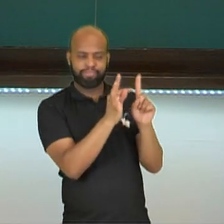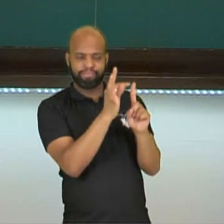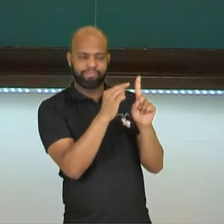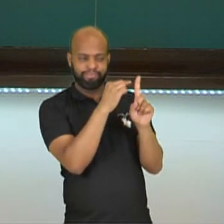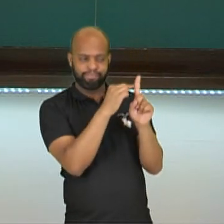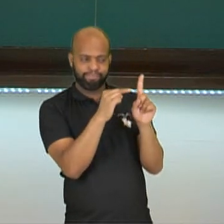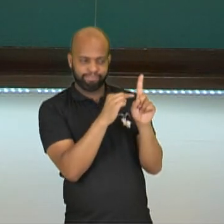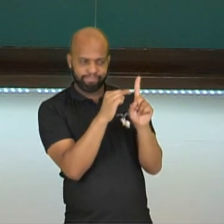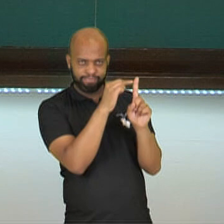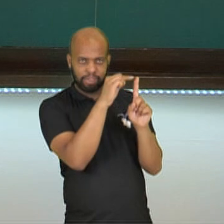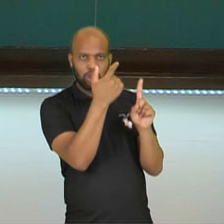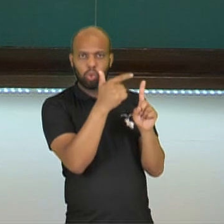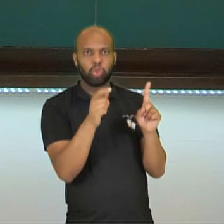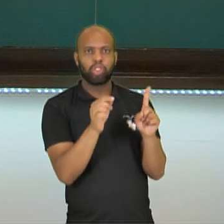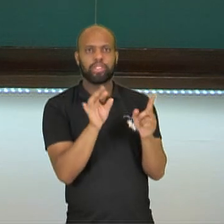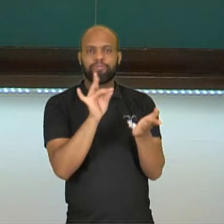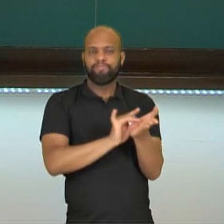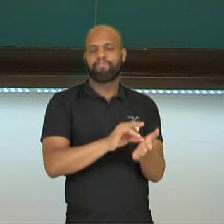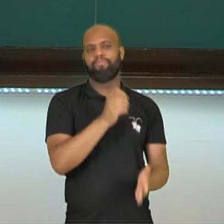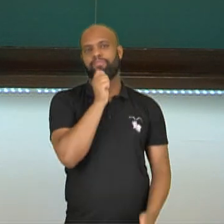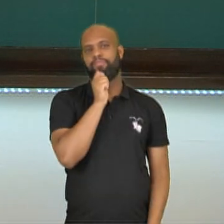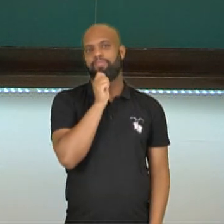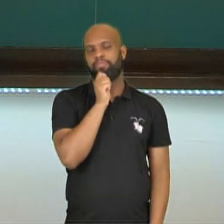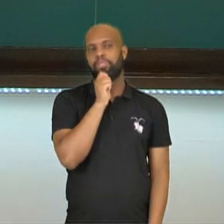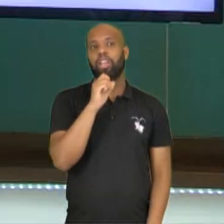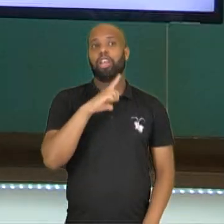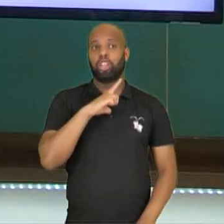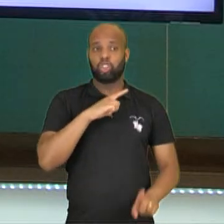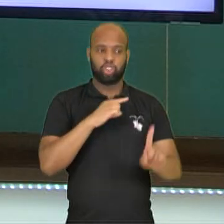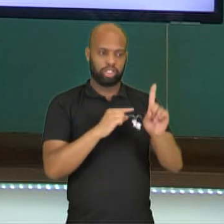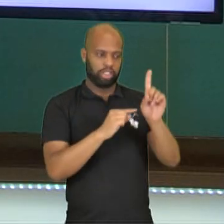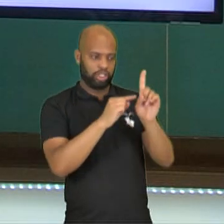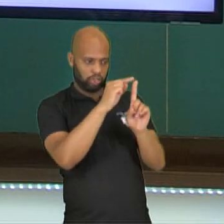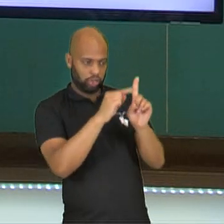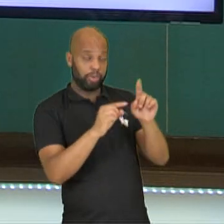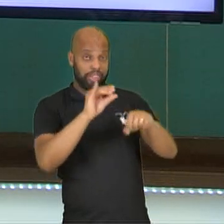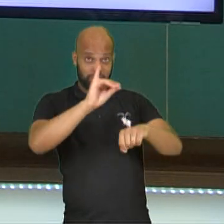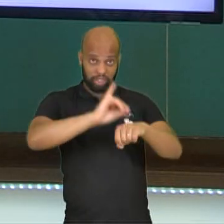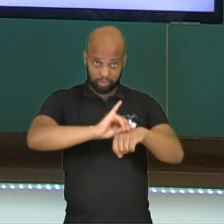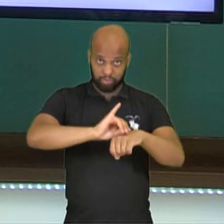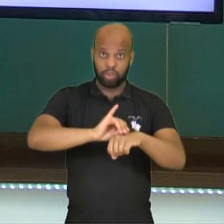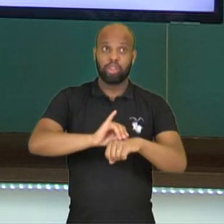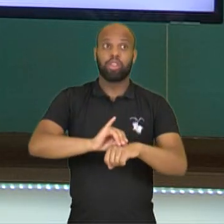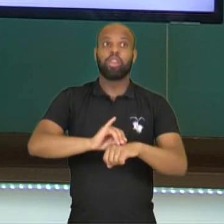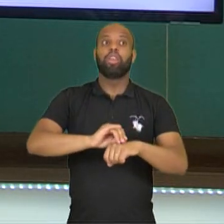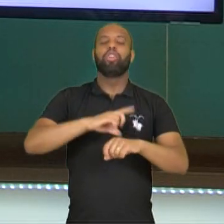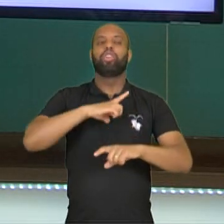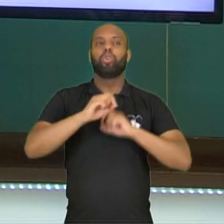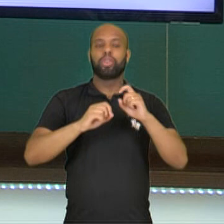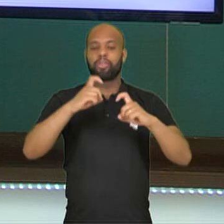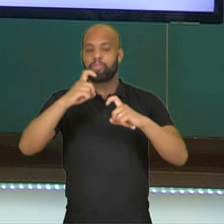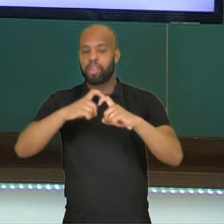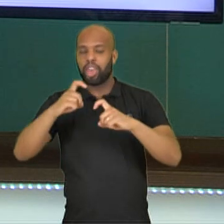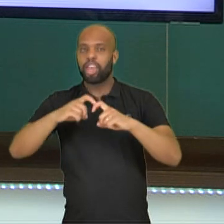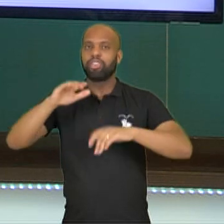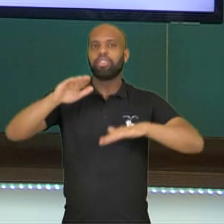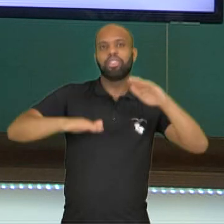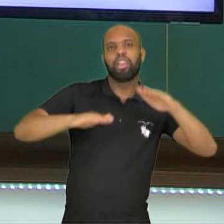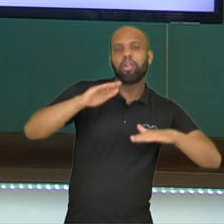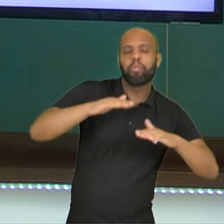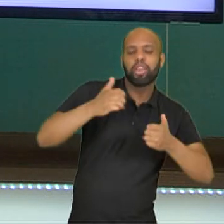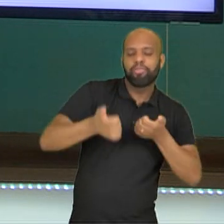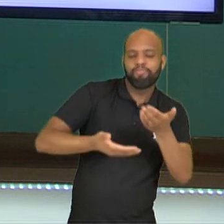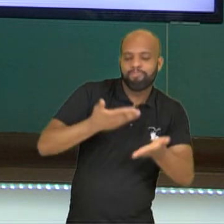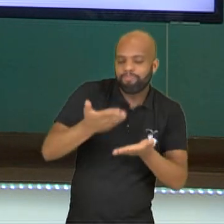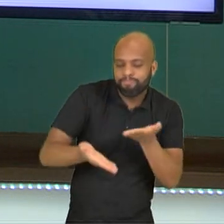naquela época escalas termométricas. Existia o termômetro, mas escala termométrica, ou seja, dependia de médico para médico, dependia de construtor para